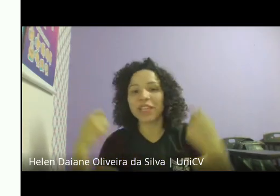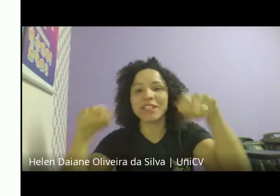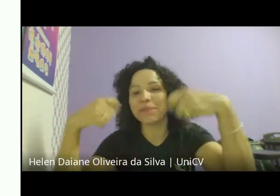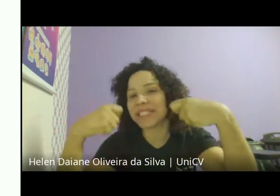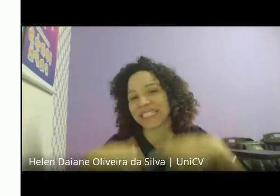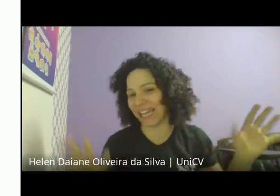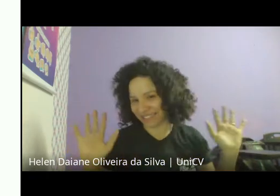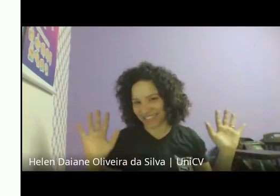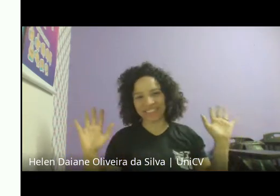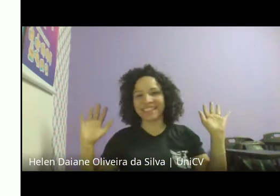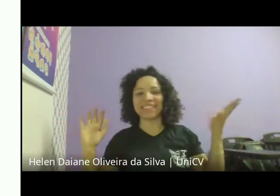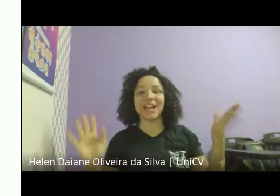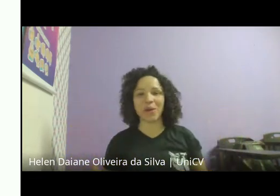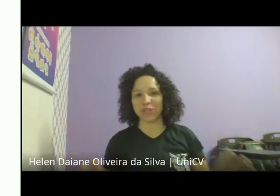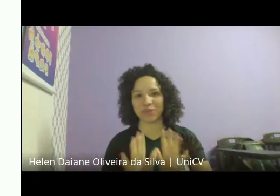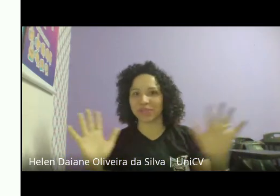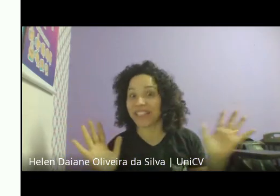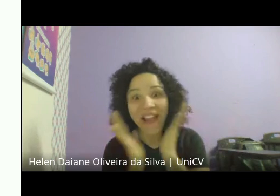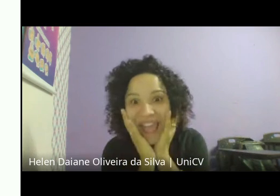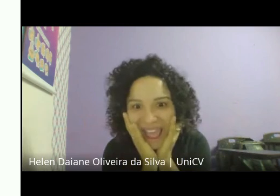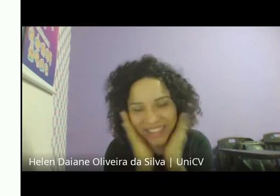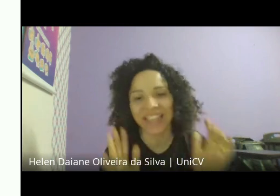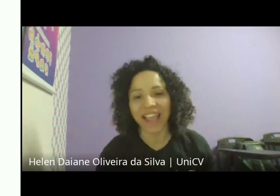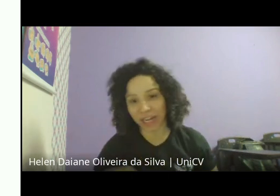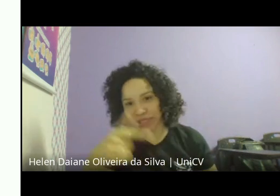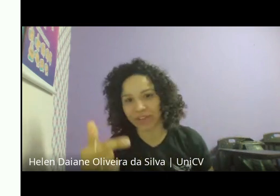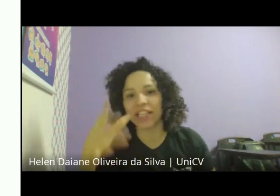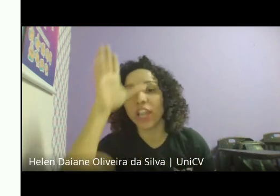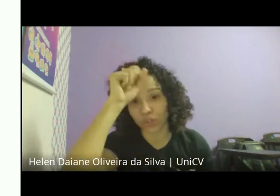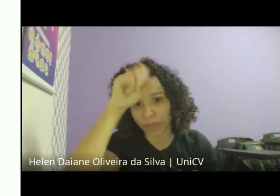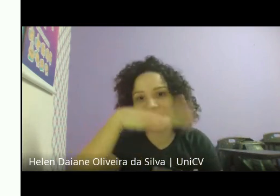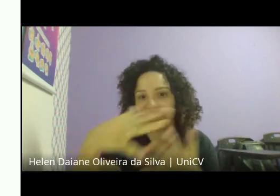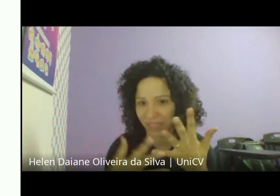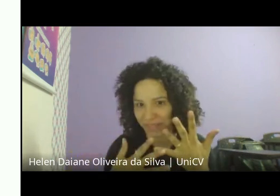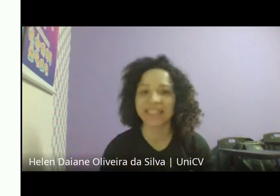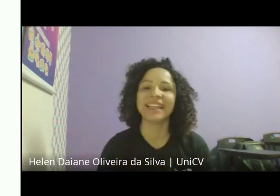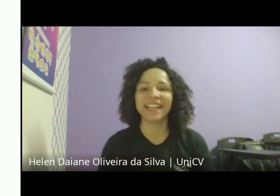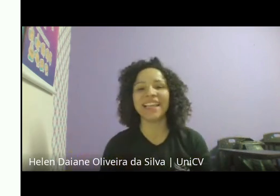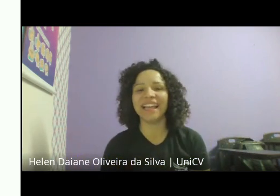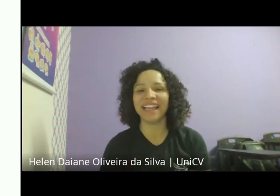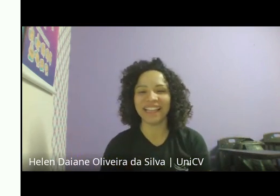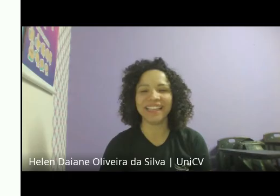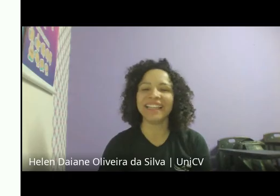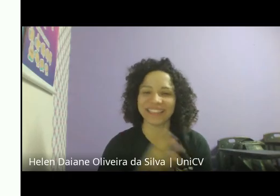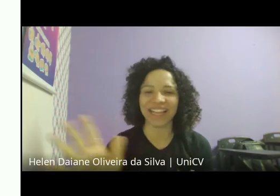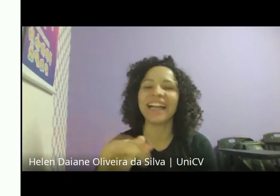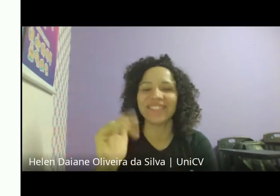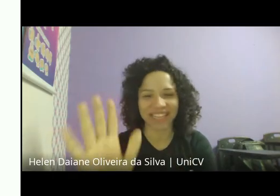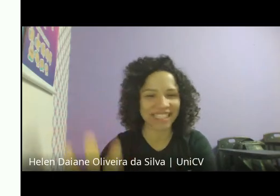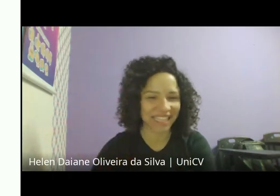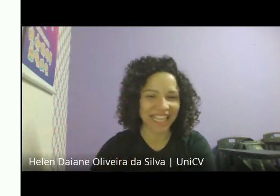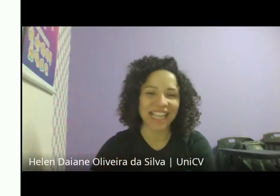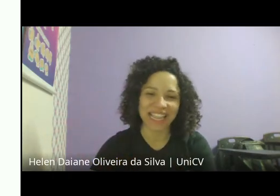no que você precisar. Já tá ótimo. O surdo fala, nossa! Aí depois você fala assim: eu tô aprendendo Libras,